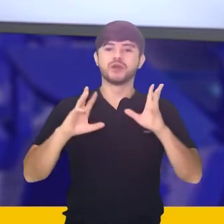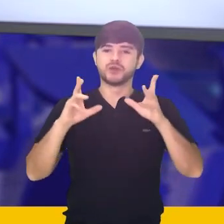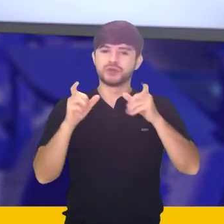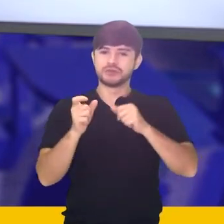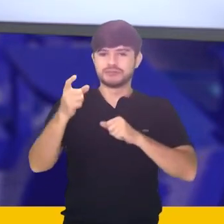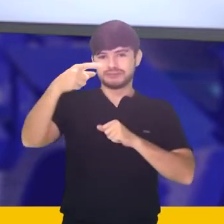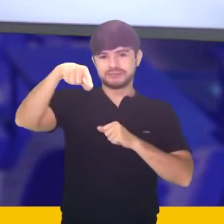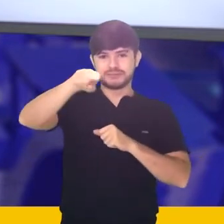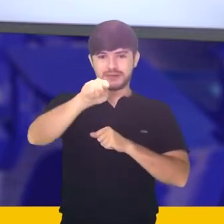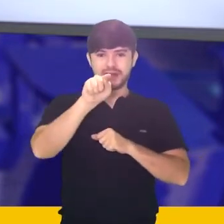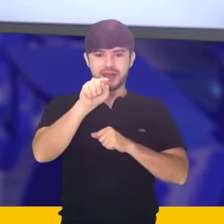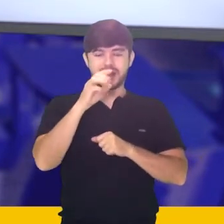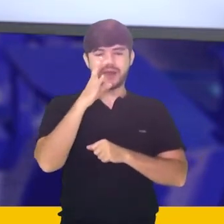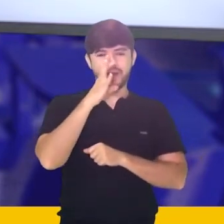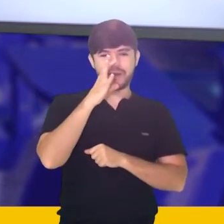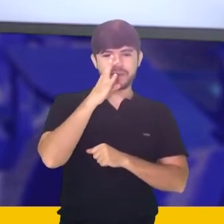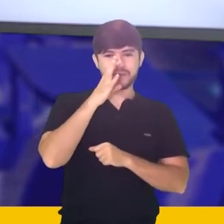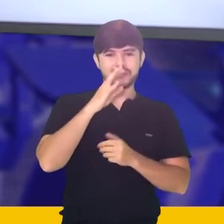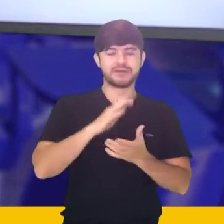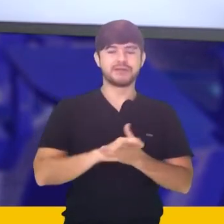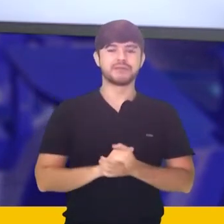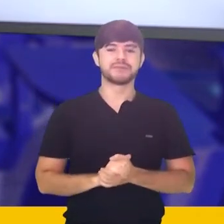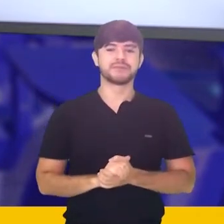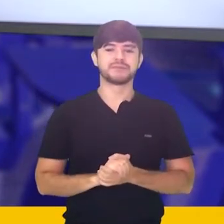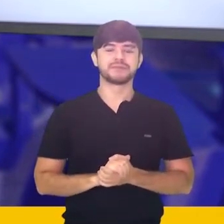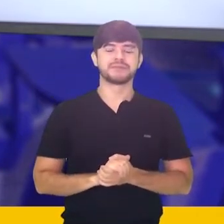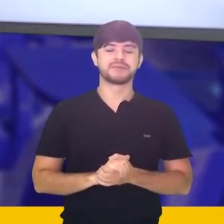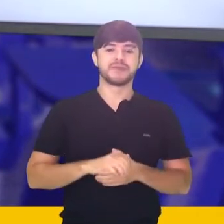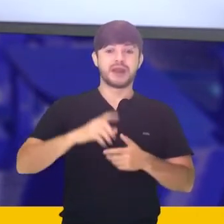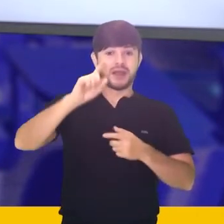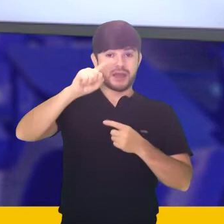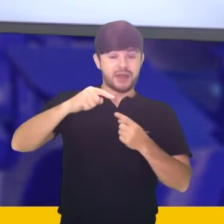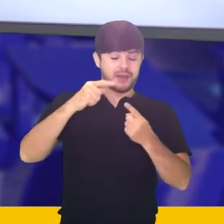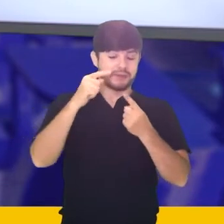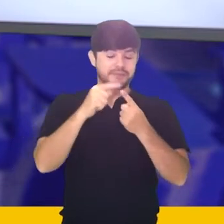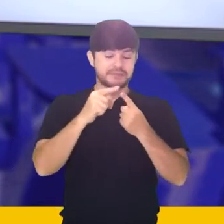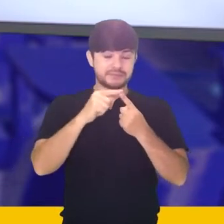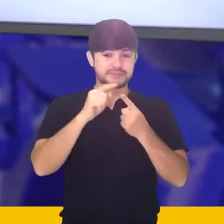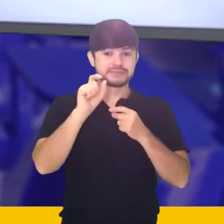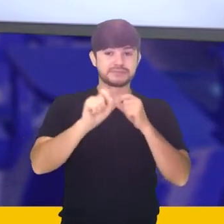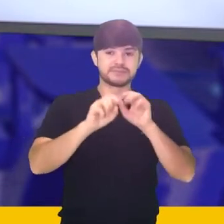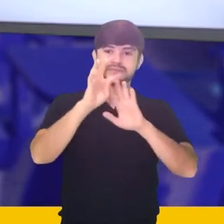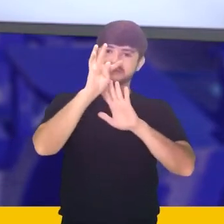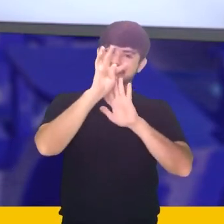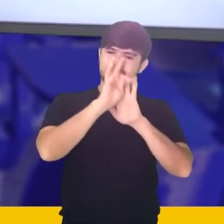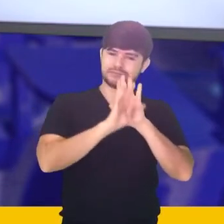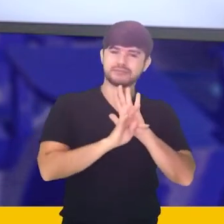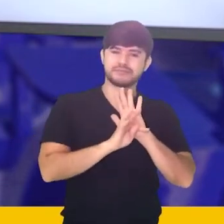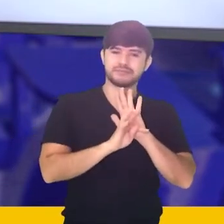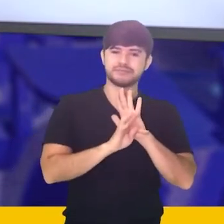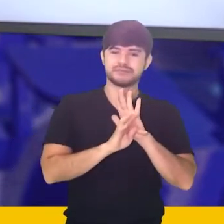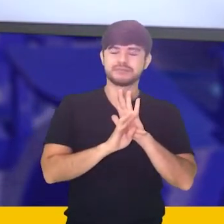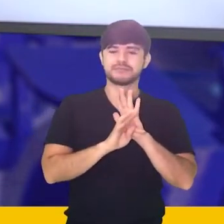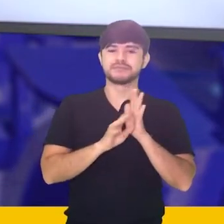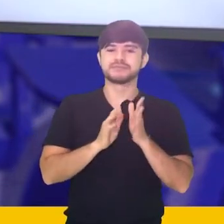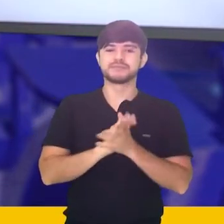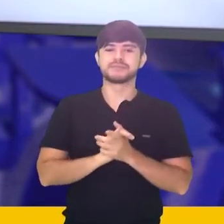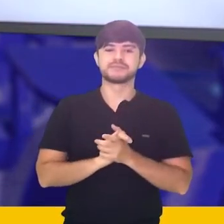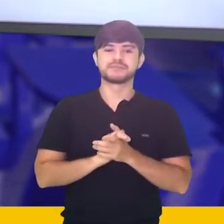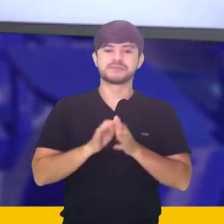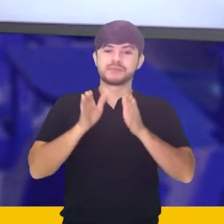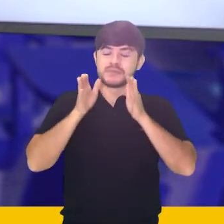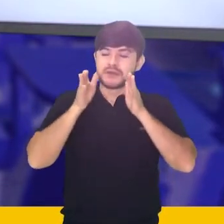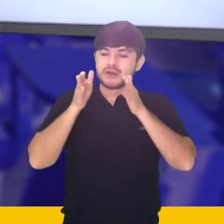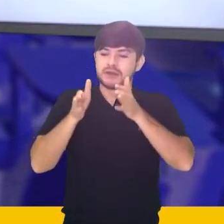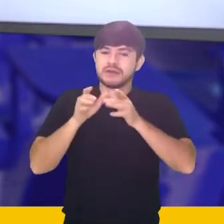nas pistas que a gente vai observar agora. Vamos lá. A primeira pista é um texto, né? Dentro desse texto, esse